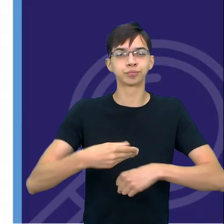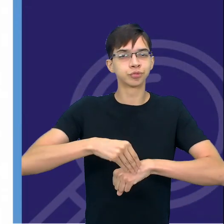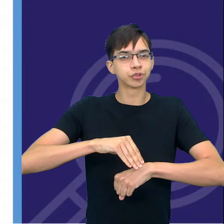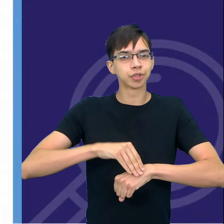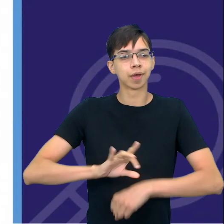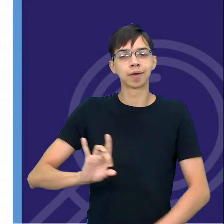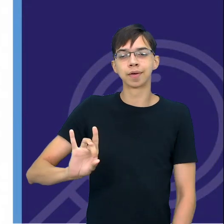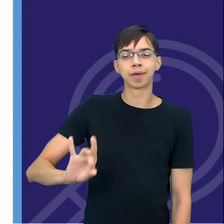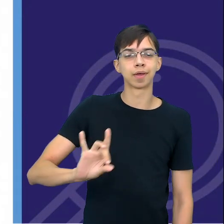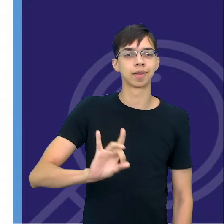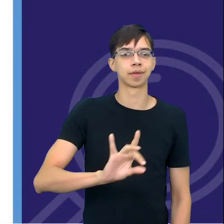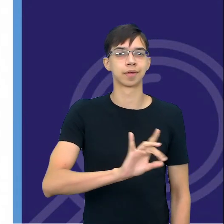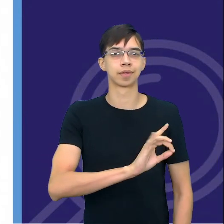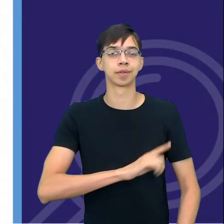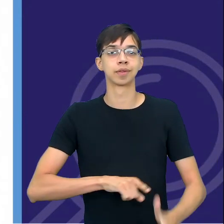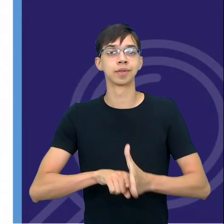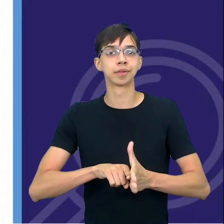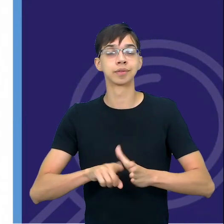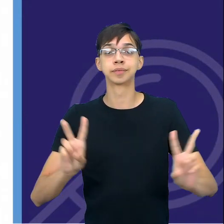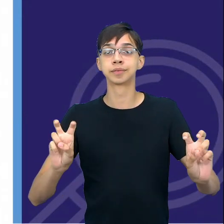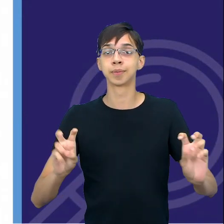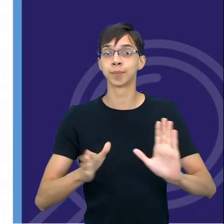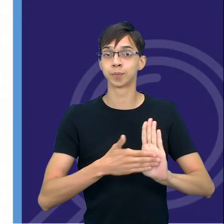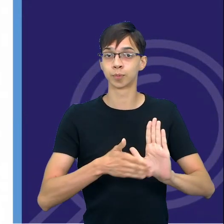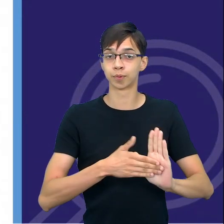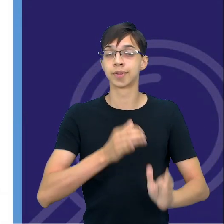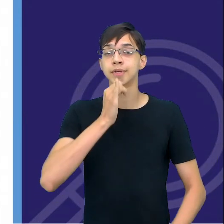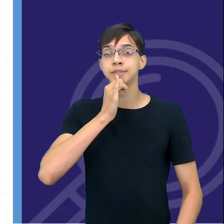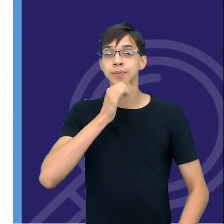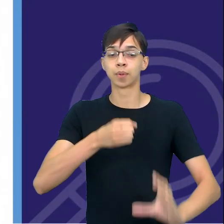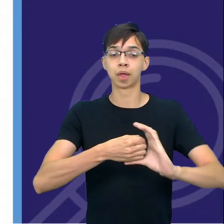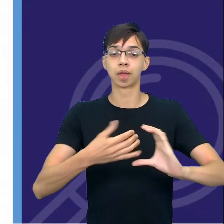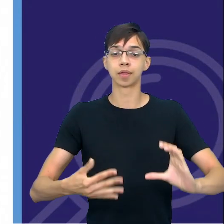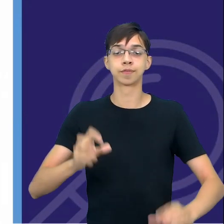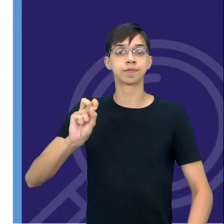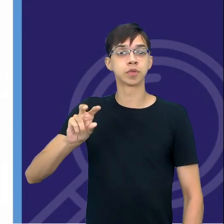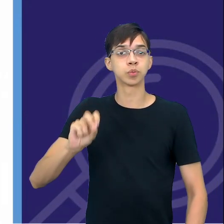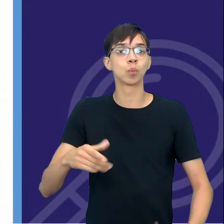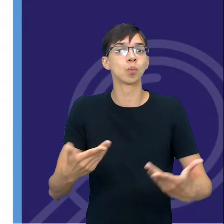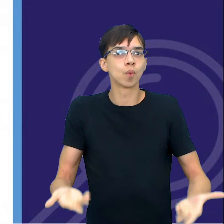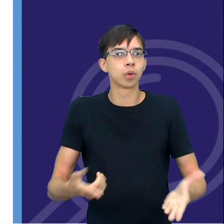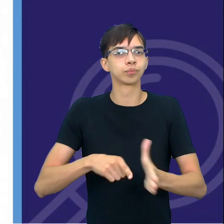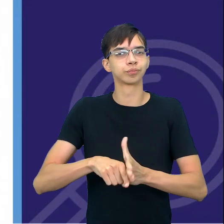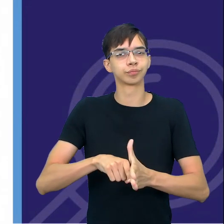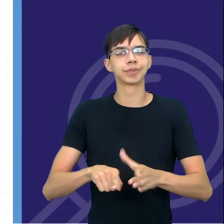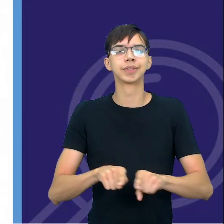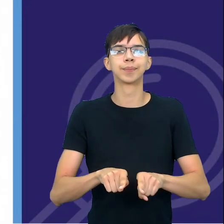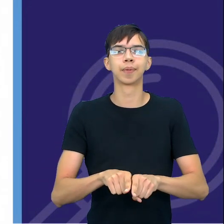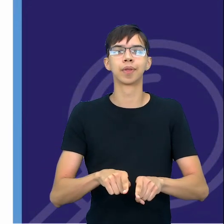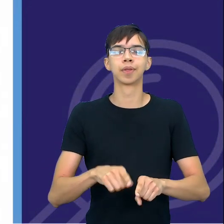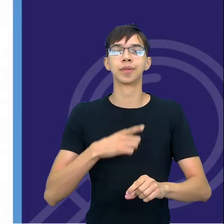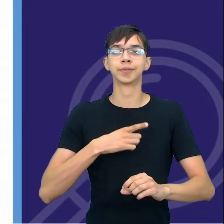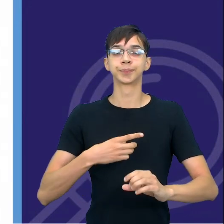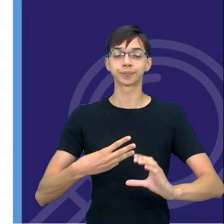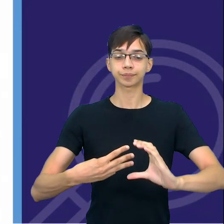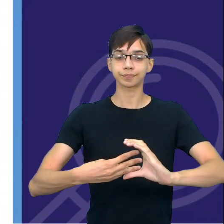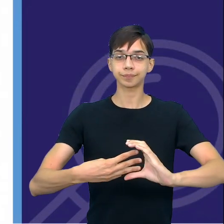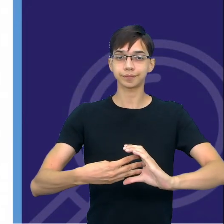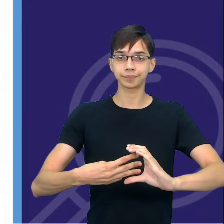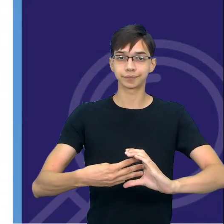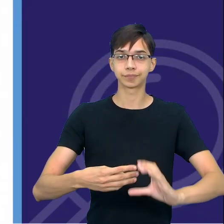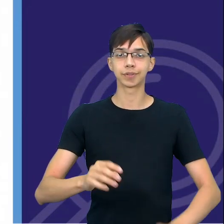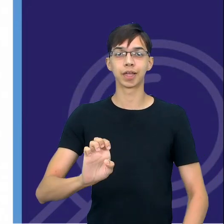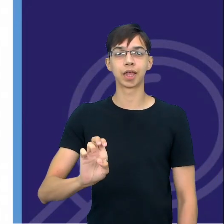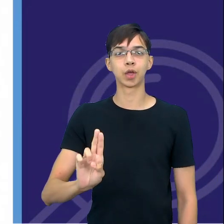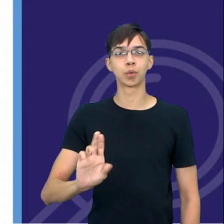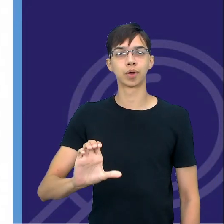podem pesquisar, por exemplo, as características dos vírus, né? As características das células eucarionte, procarionte, as características